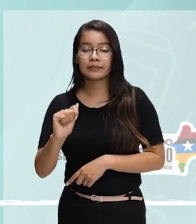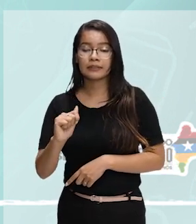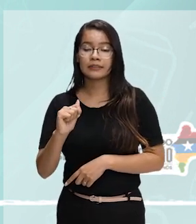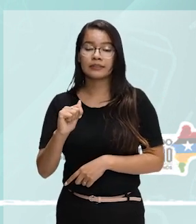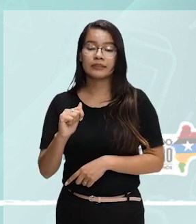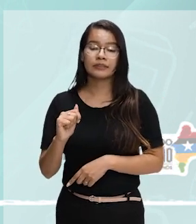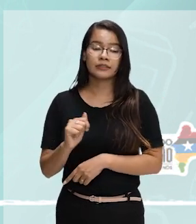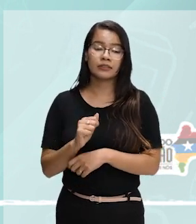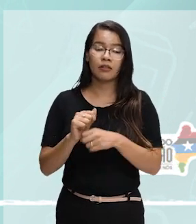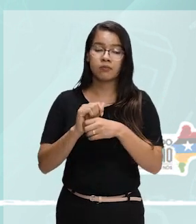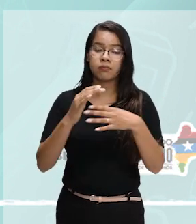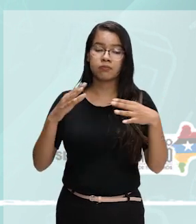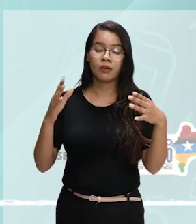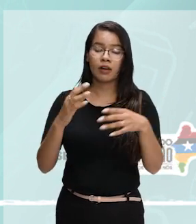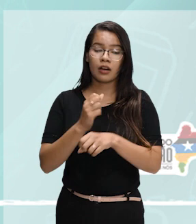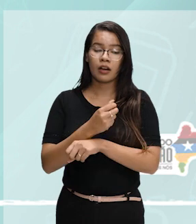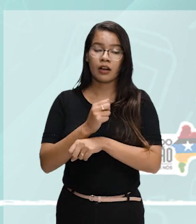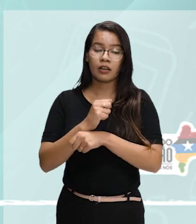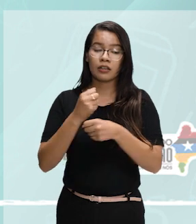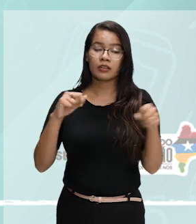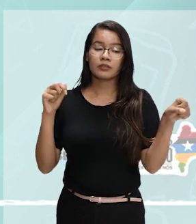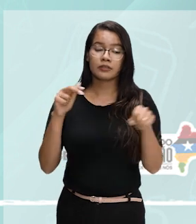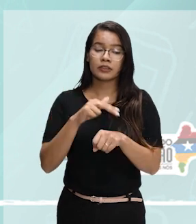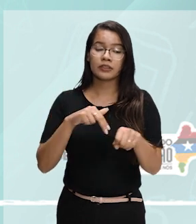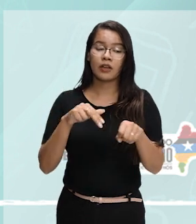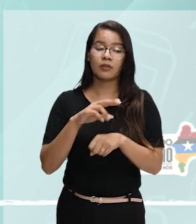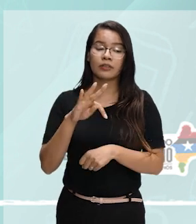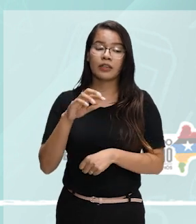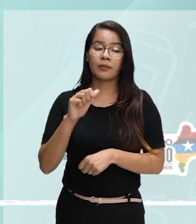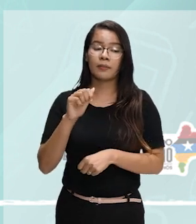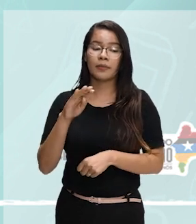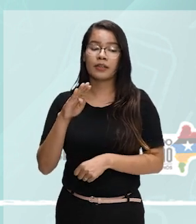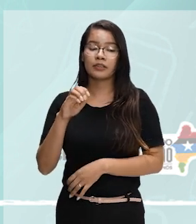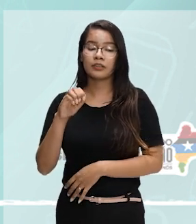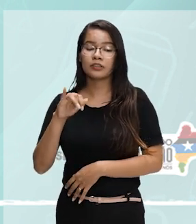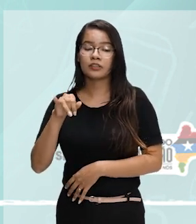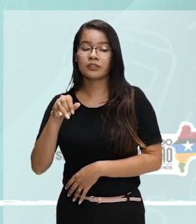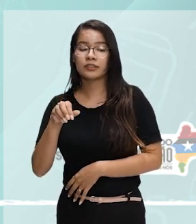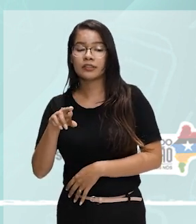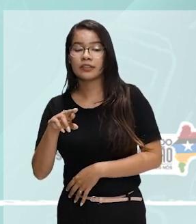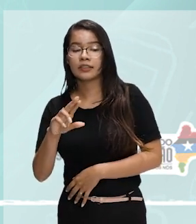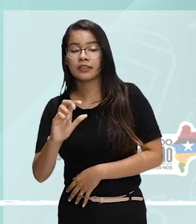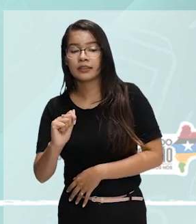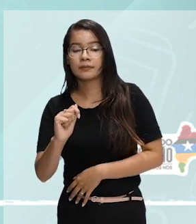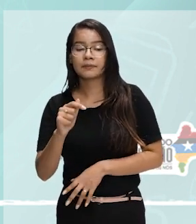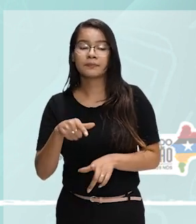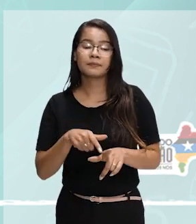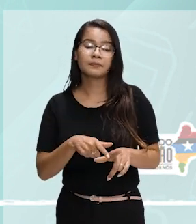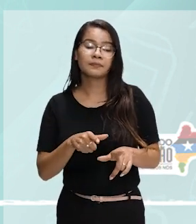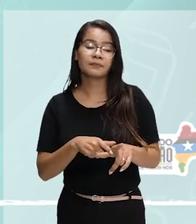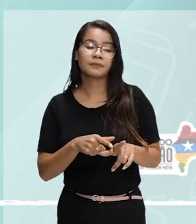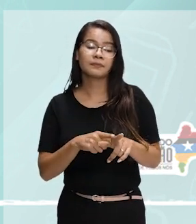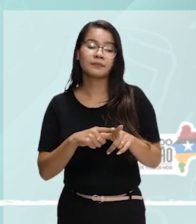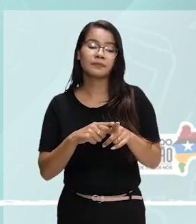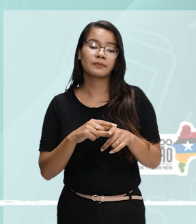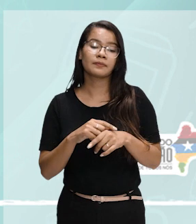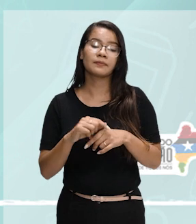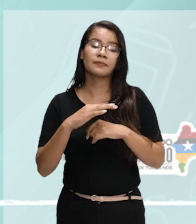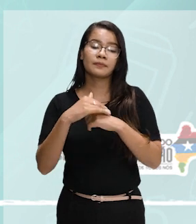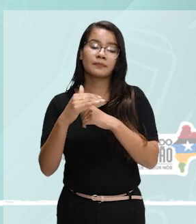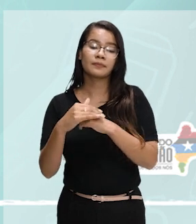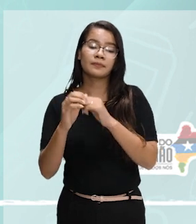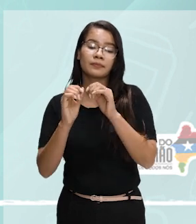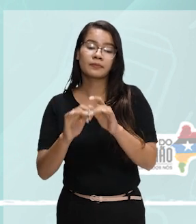nação Tabajara. O pé grácil e nu, mal roçando, alisava apenas a verde pelúcia que vestia a terra